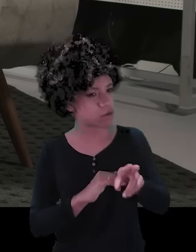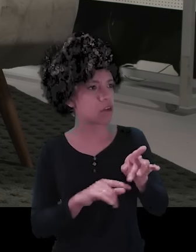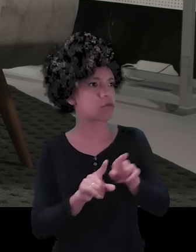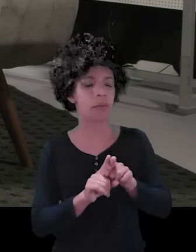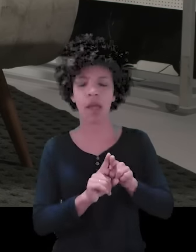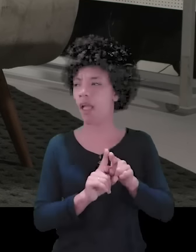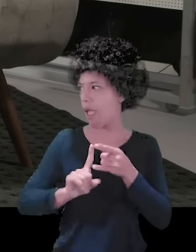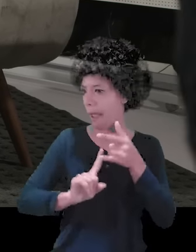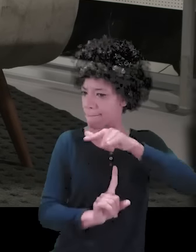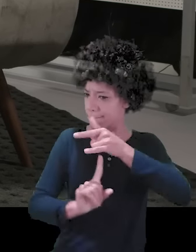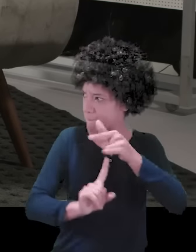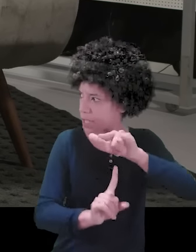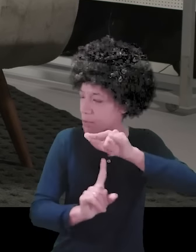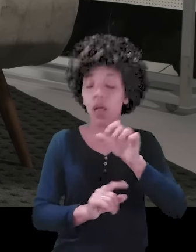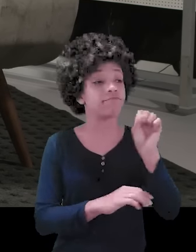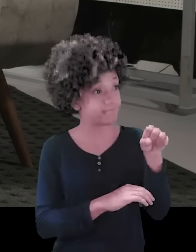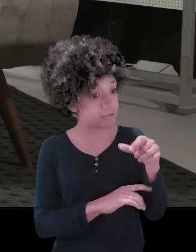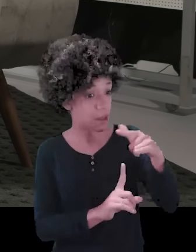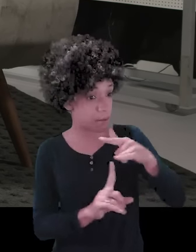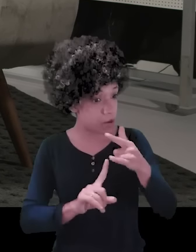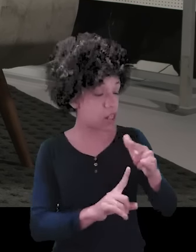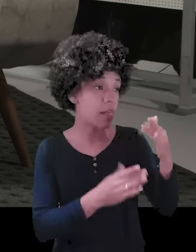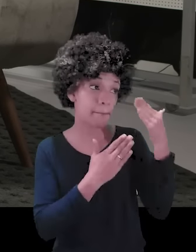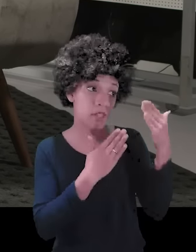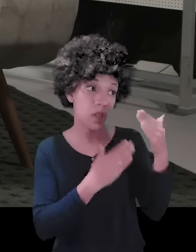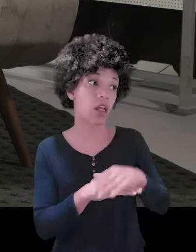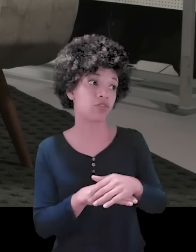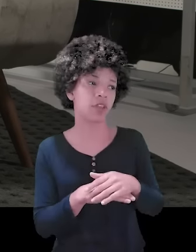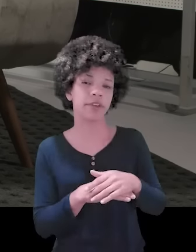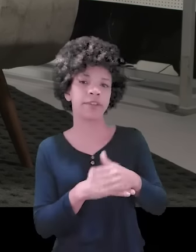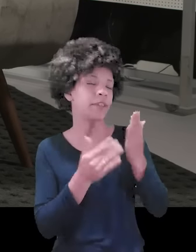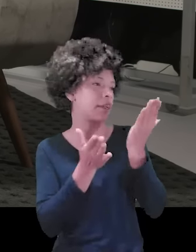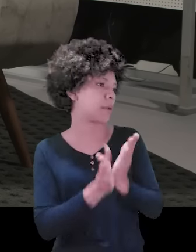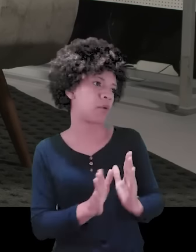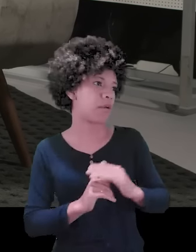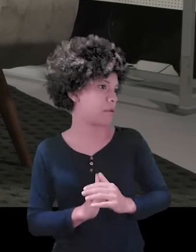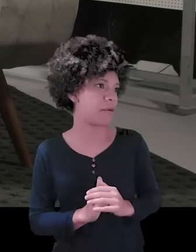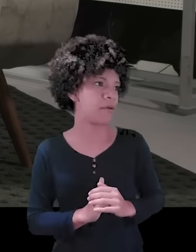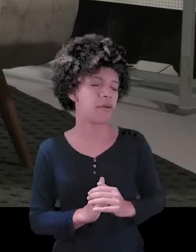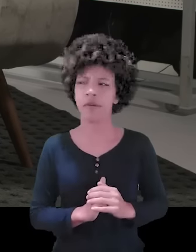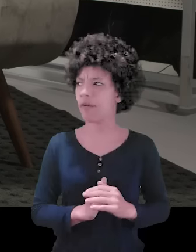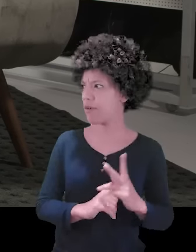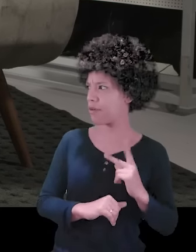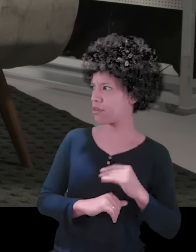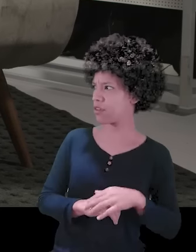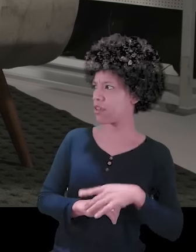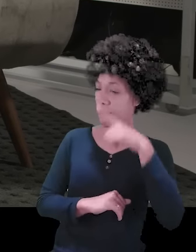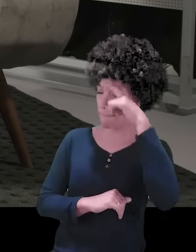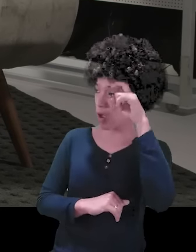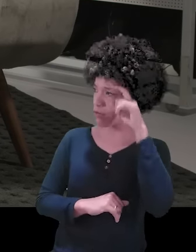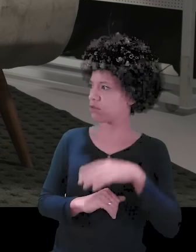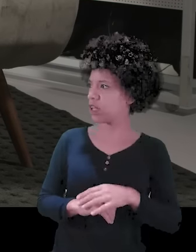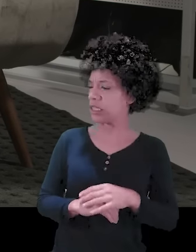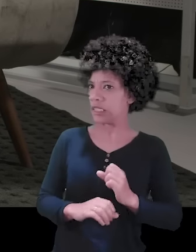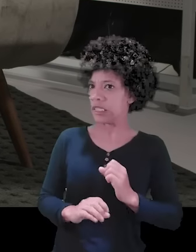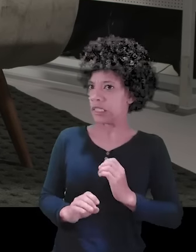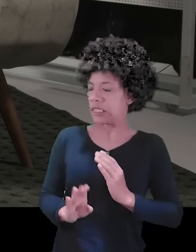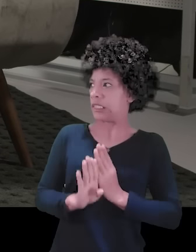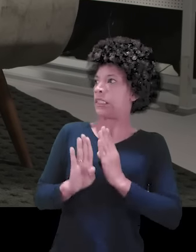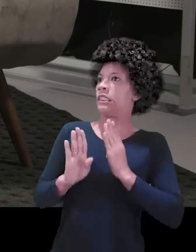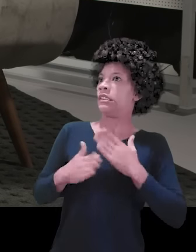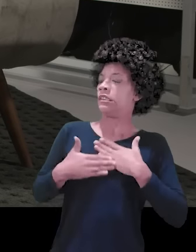usado por outro lado exatamente a questão psicológica que destruída né o cara de que porrada